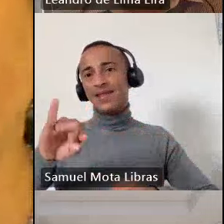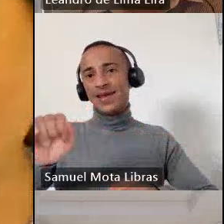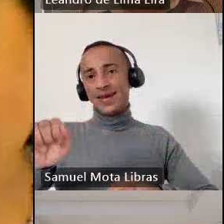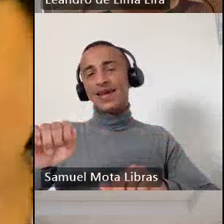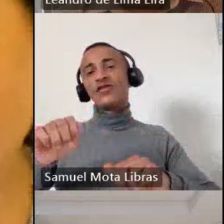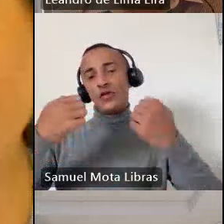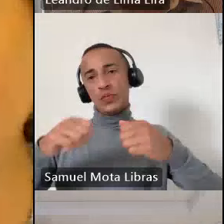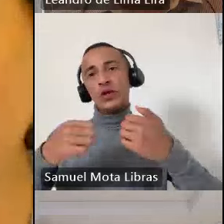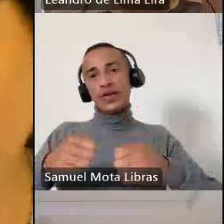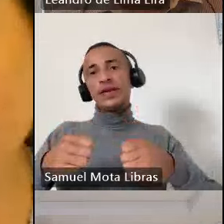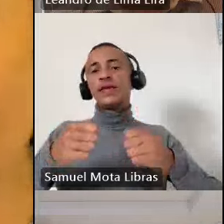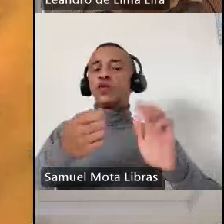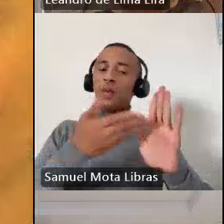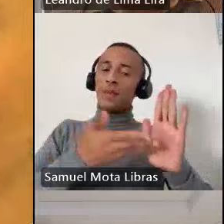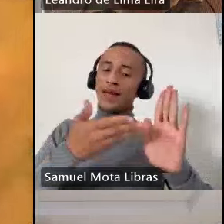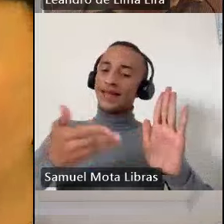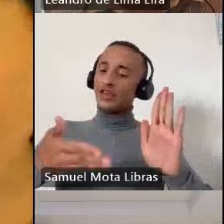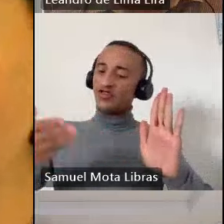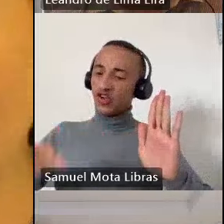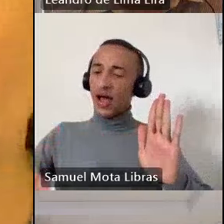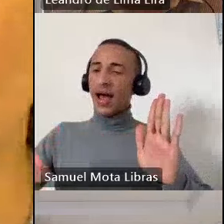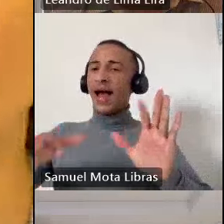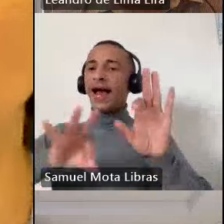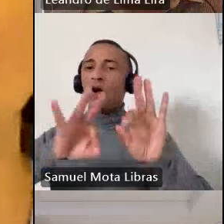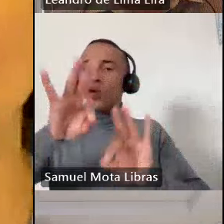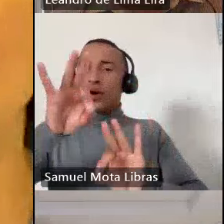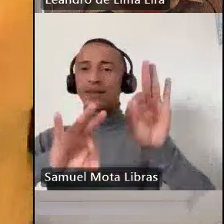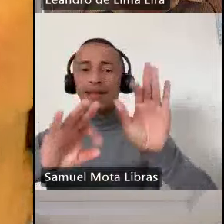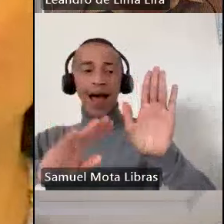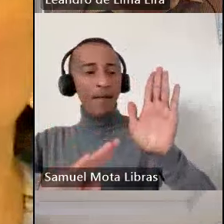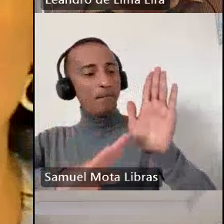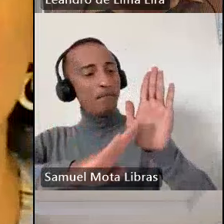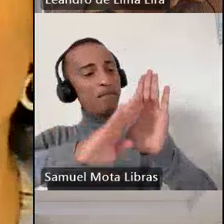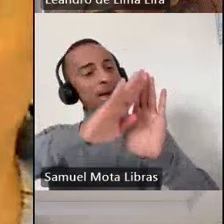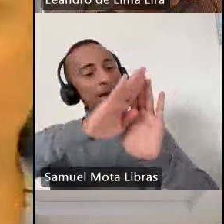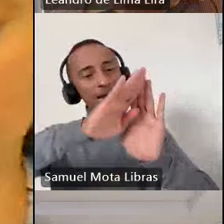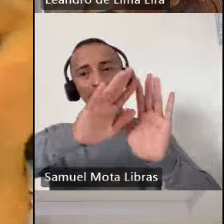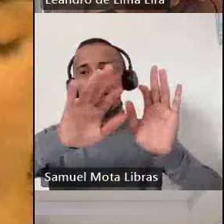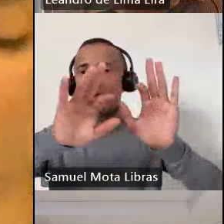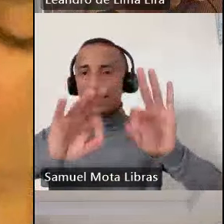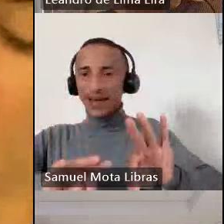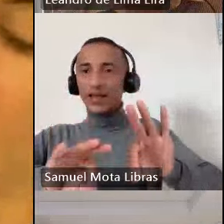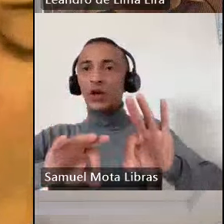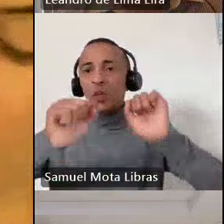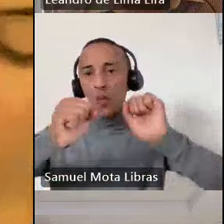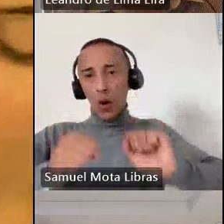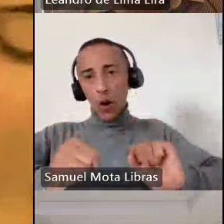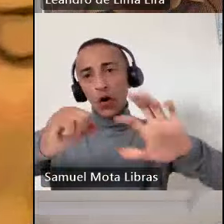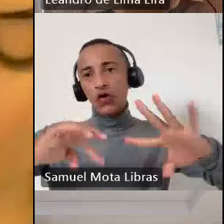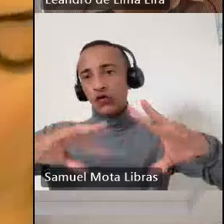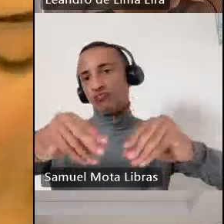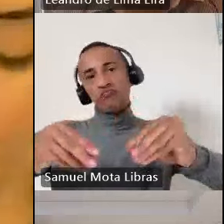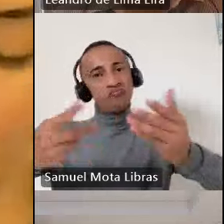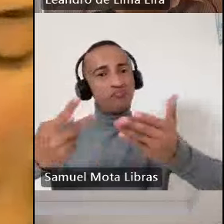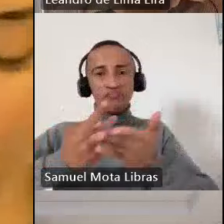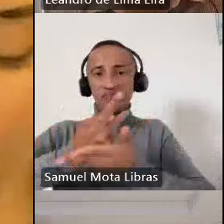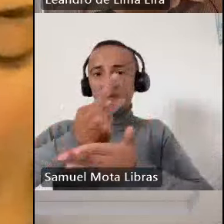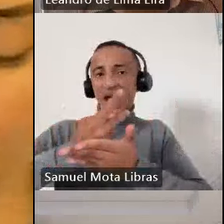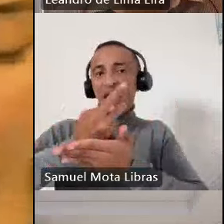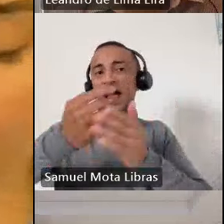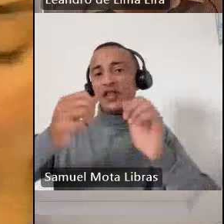planejar definir metas aí eu defino metas aí pode ser defino metas pode dar tudo pode dar errado ou não Pode Ou pode dar